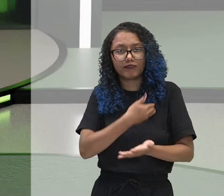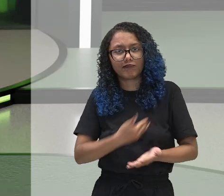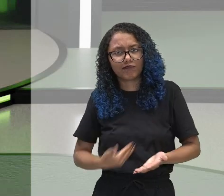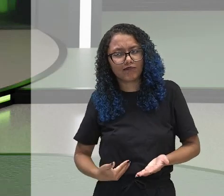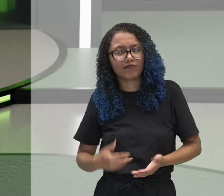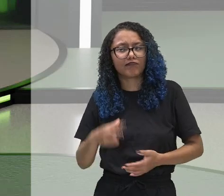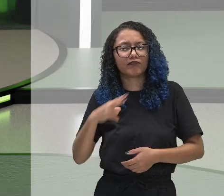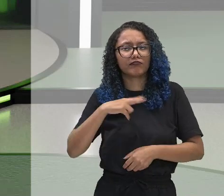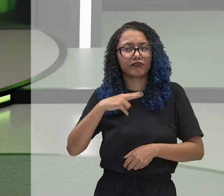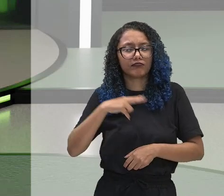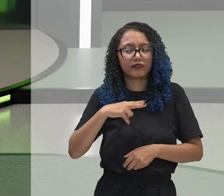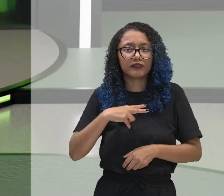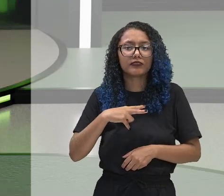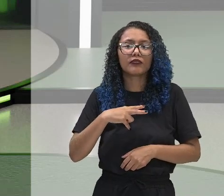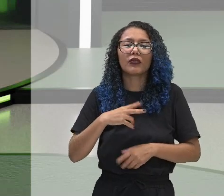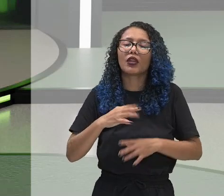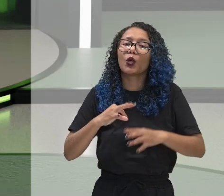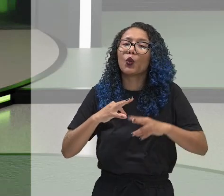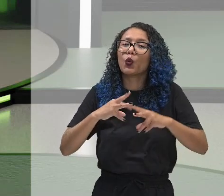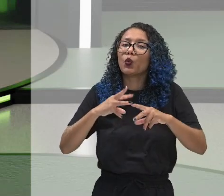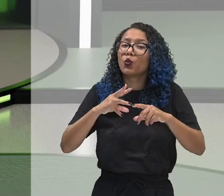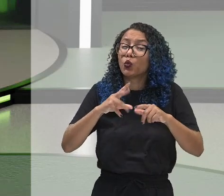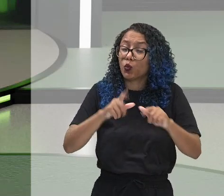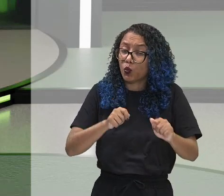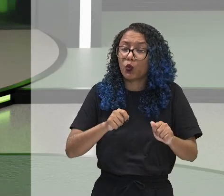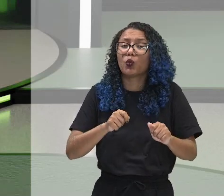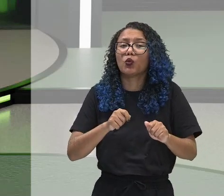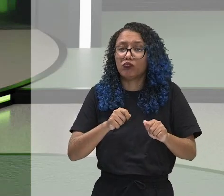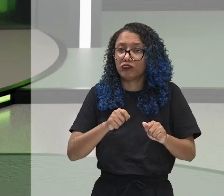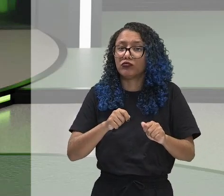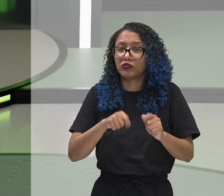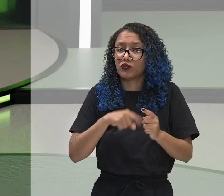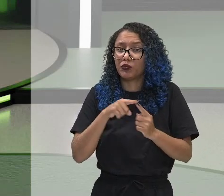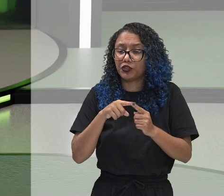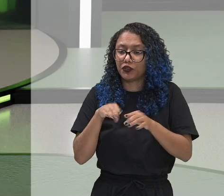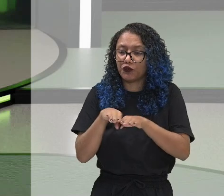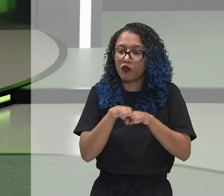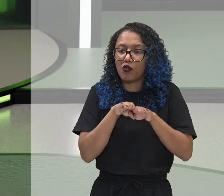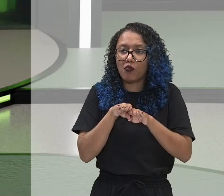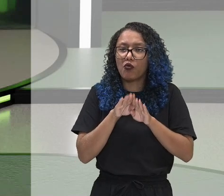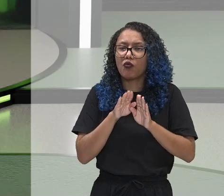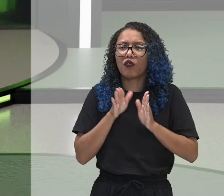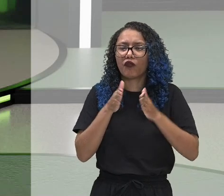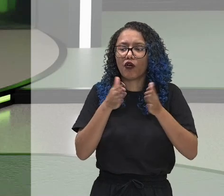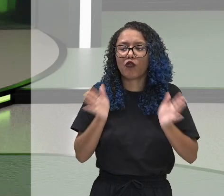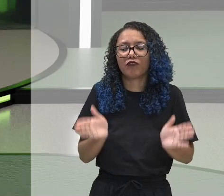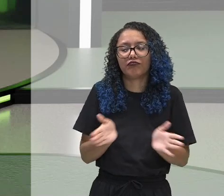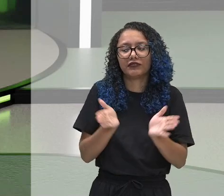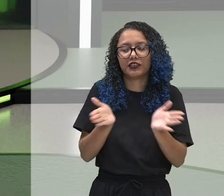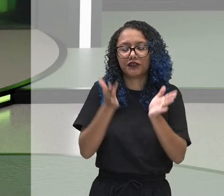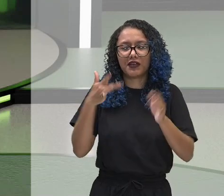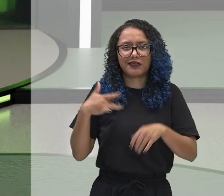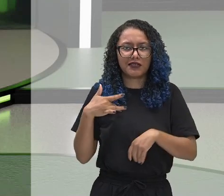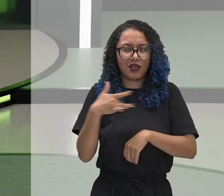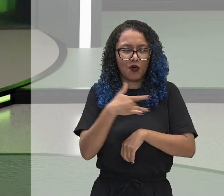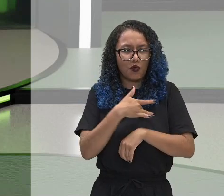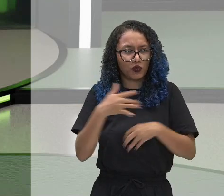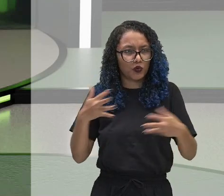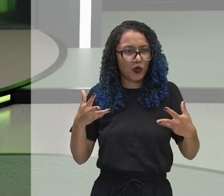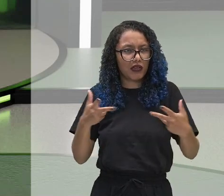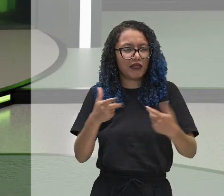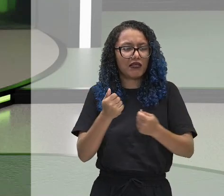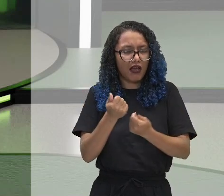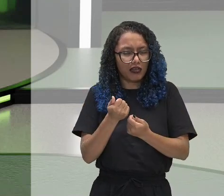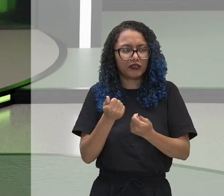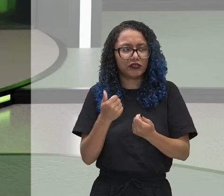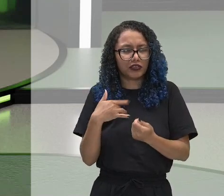particulares, todos os interessados dentro desse meio em promover a saúde e a qualidade da mulher e